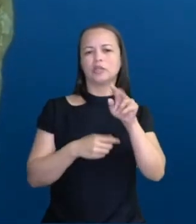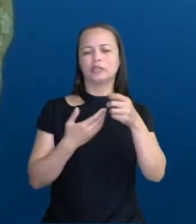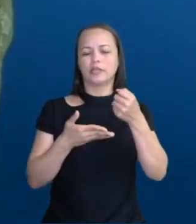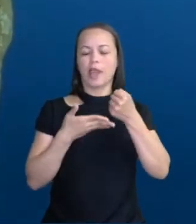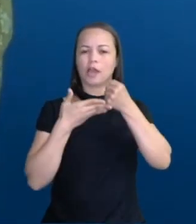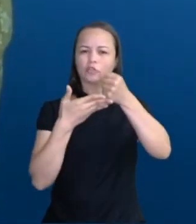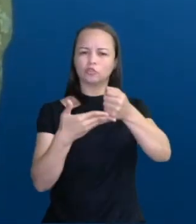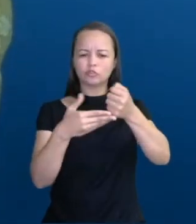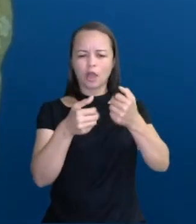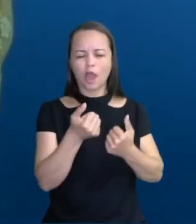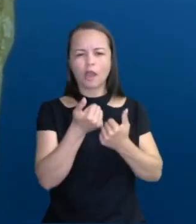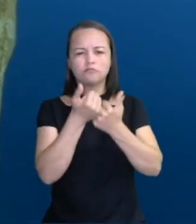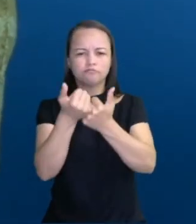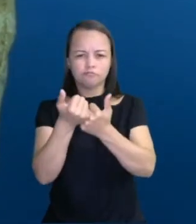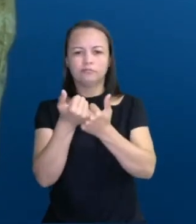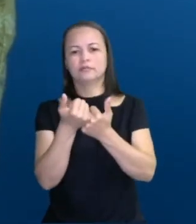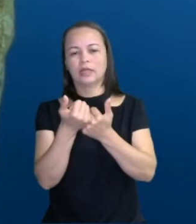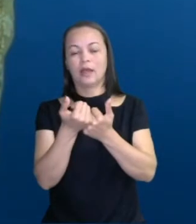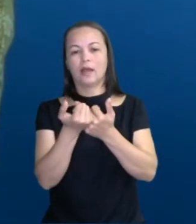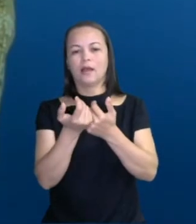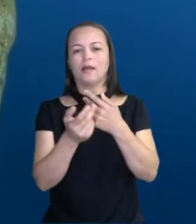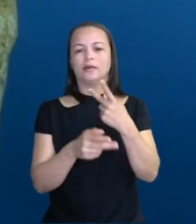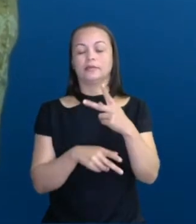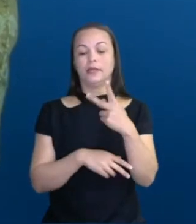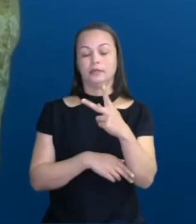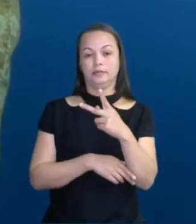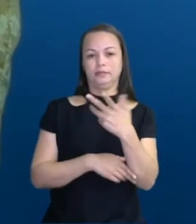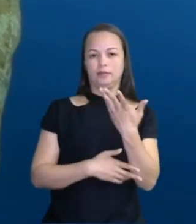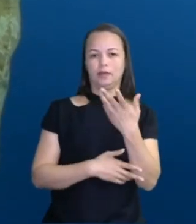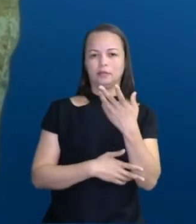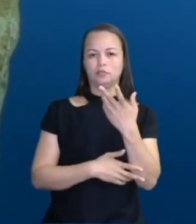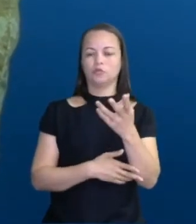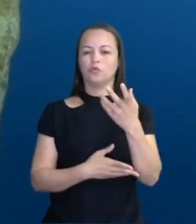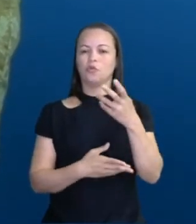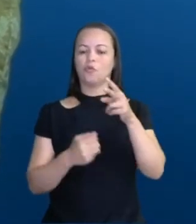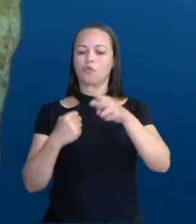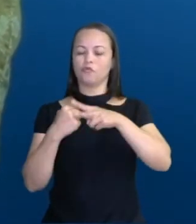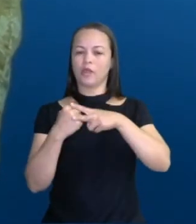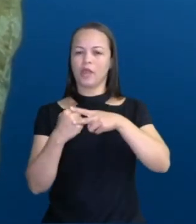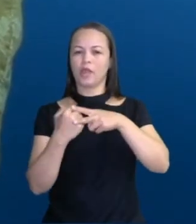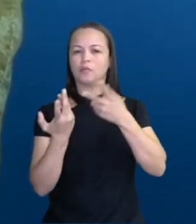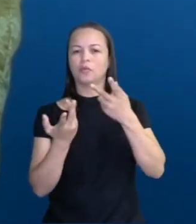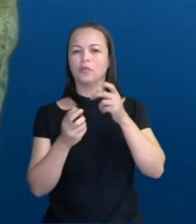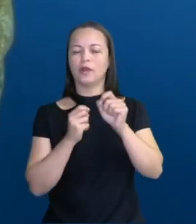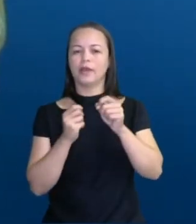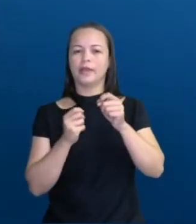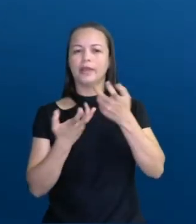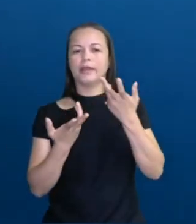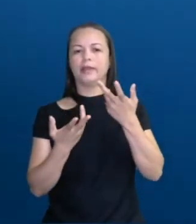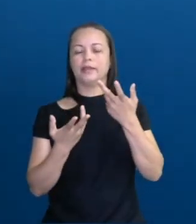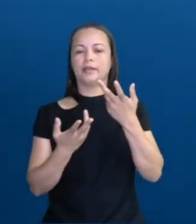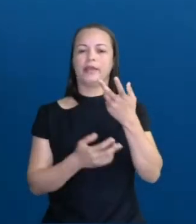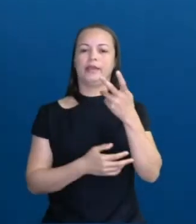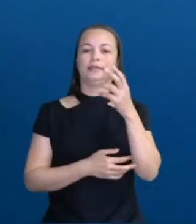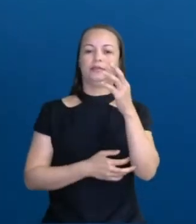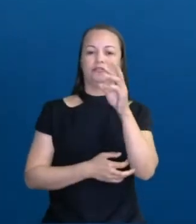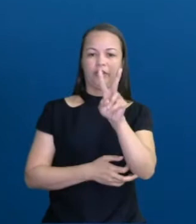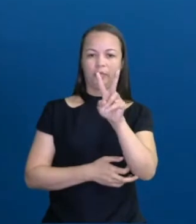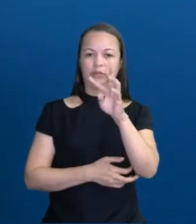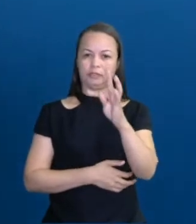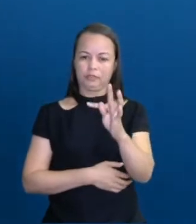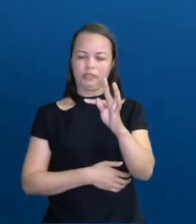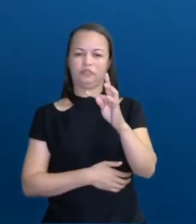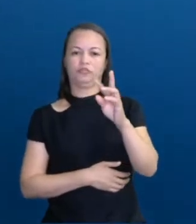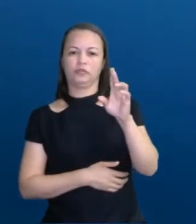você auxiliar de você ajudar nesse caso o verbo assistir ele é transitivo direto ou